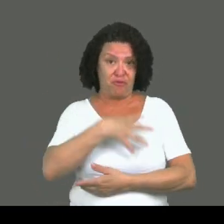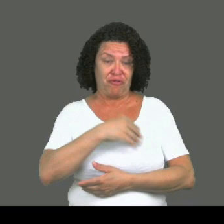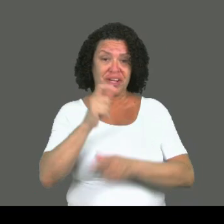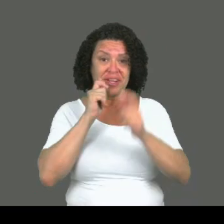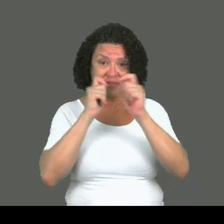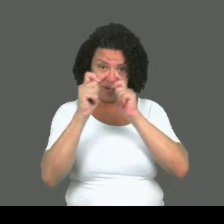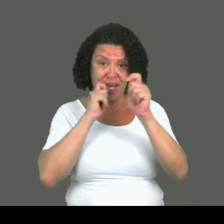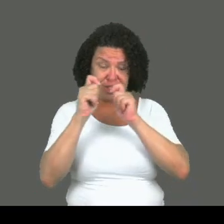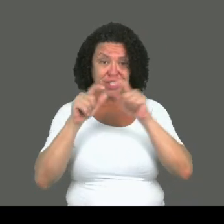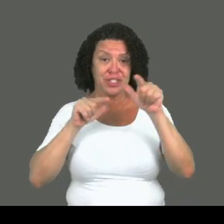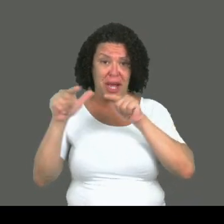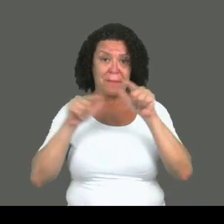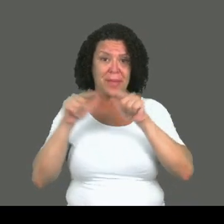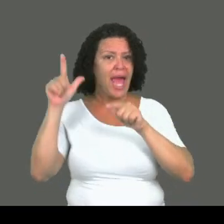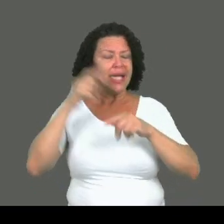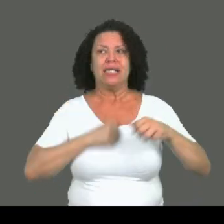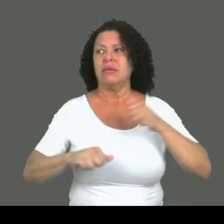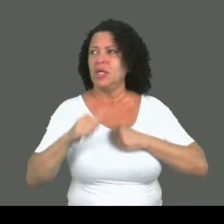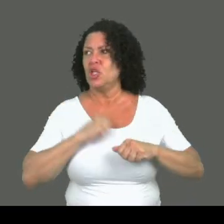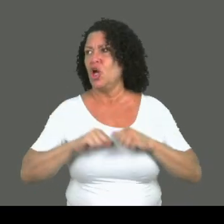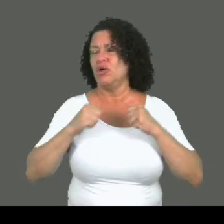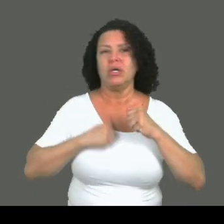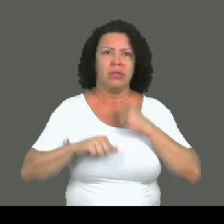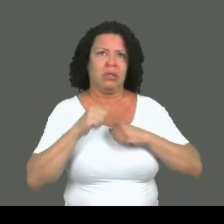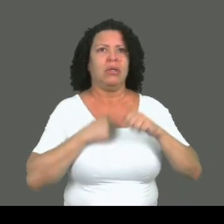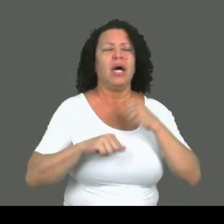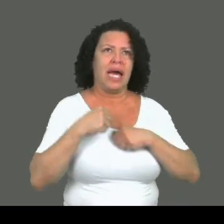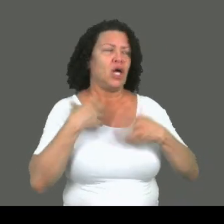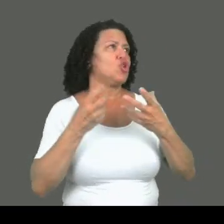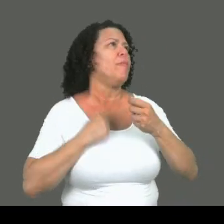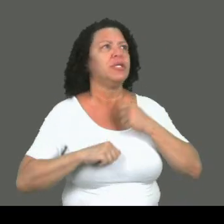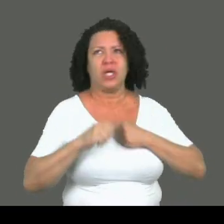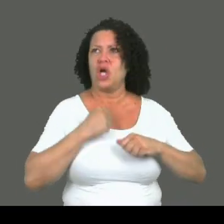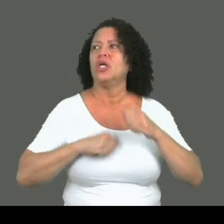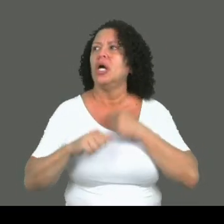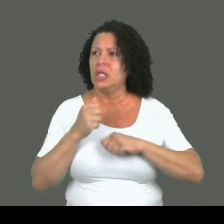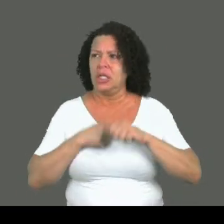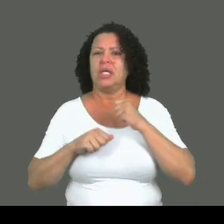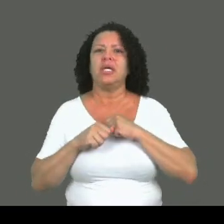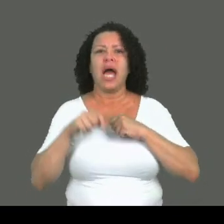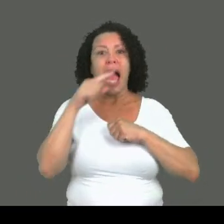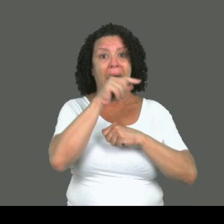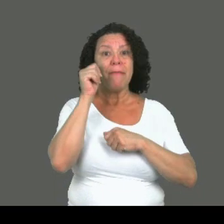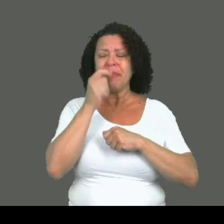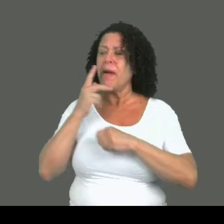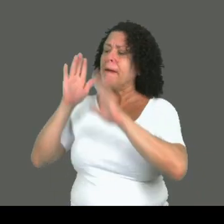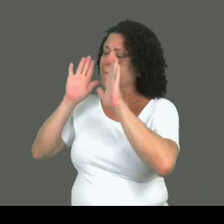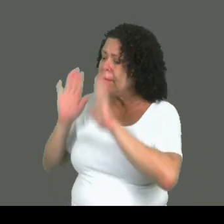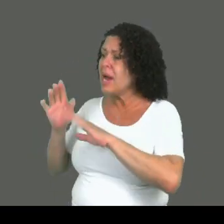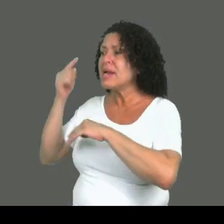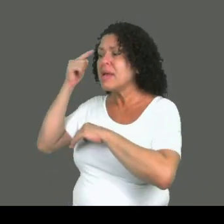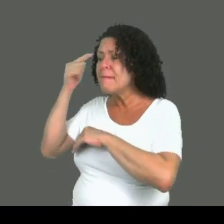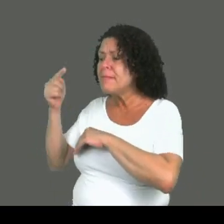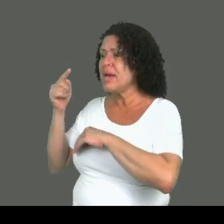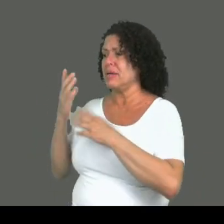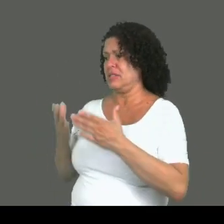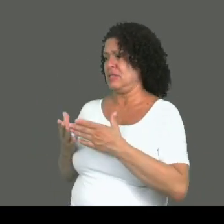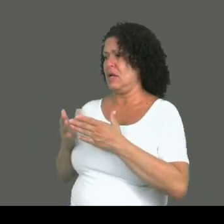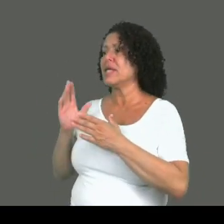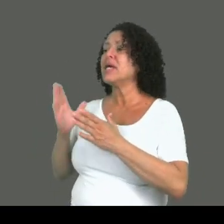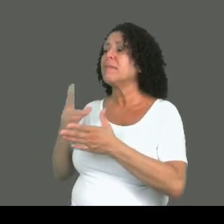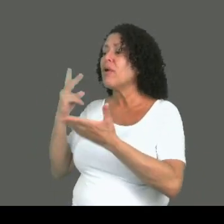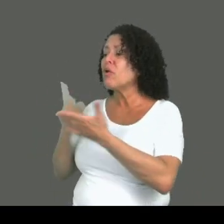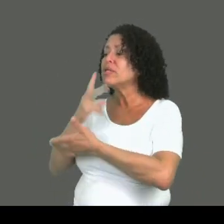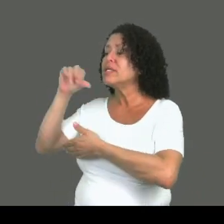emprego e ele estava super ansioso e comentou: estou muito ansioso. Eu falei: para e pensa, o que de pior pode acontecer na